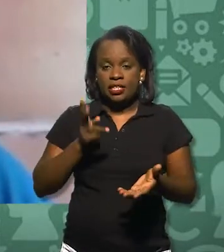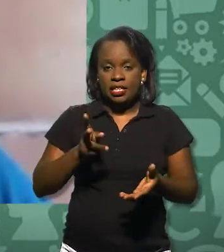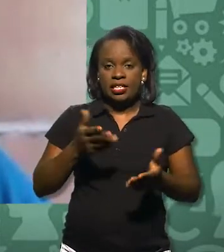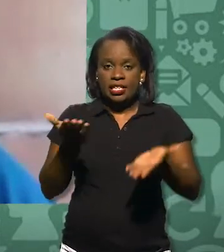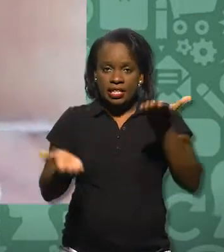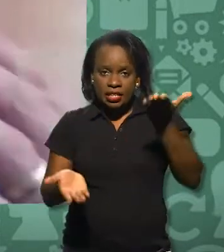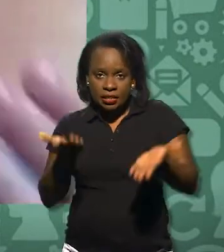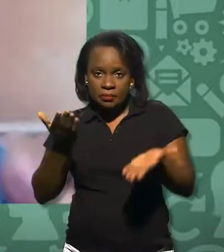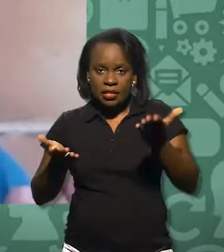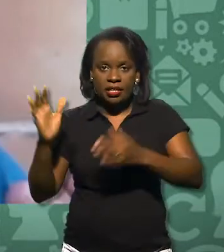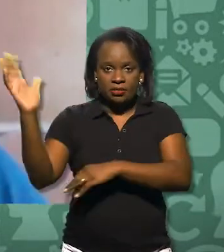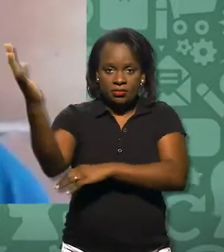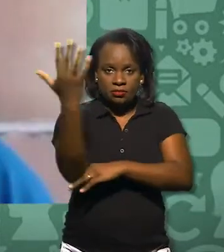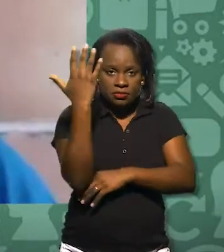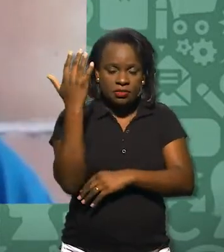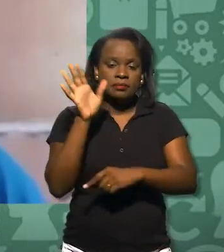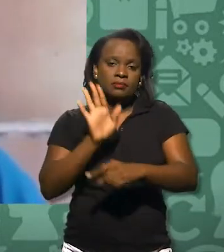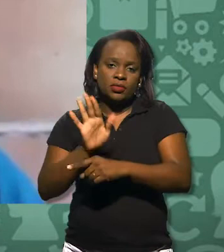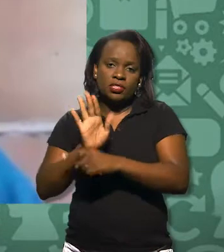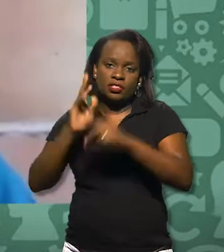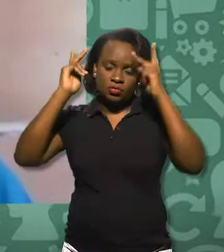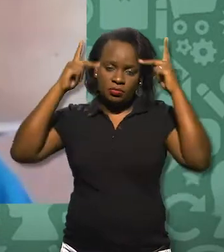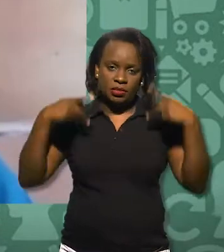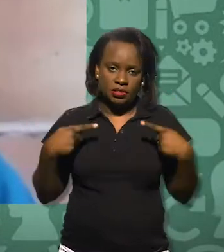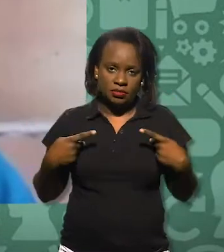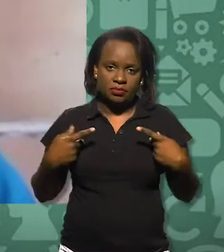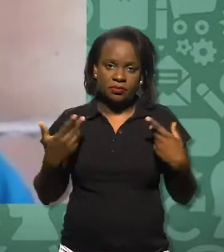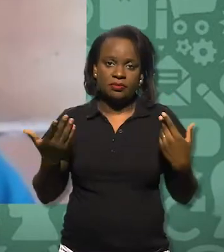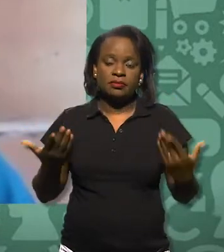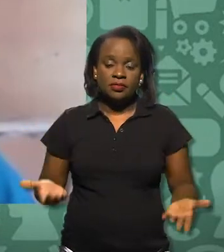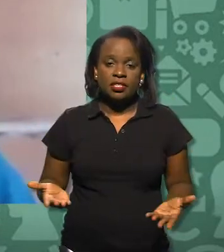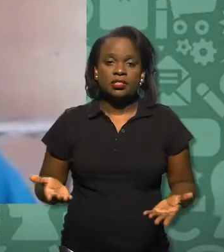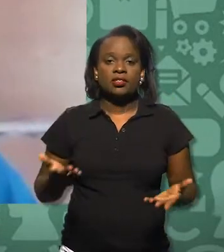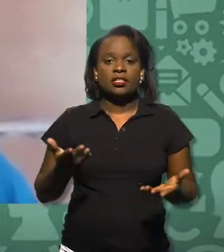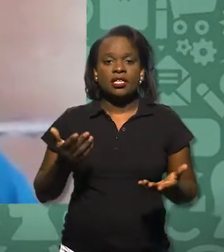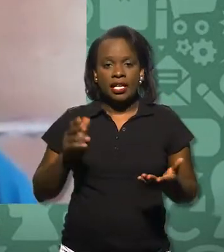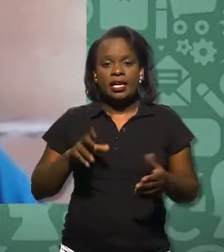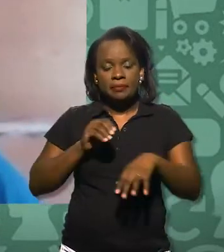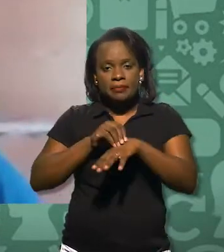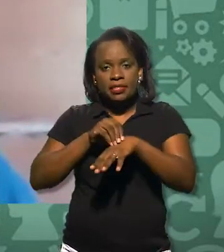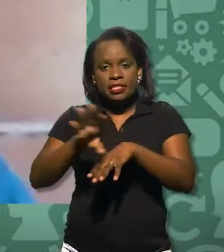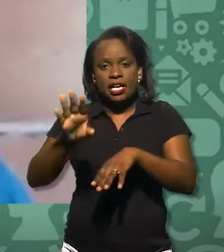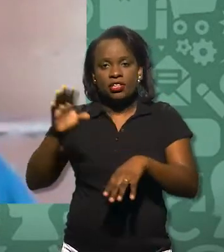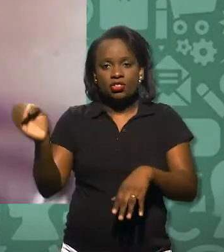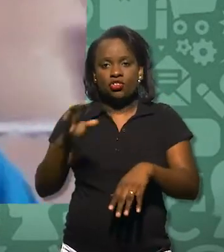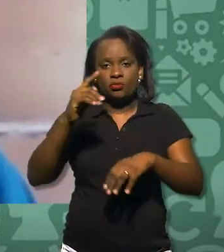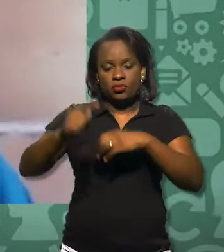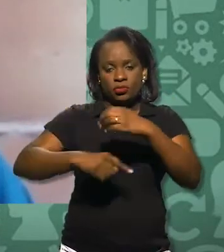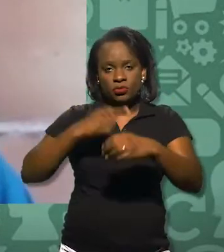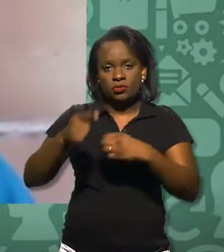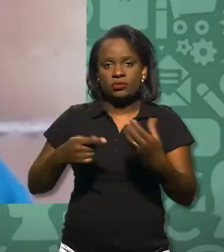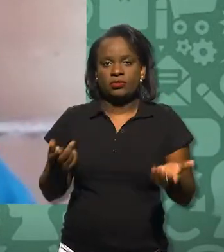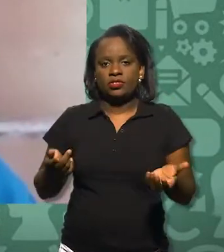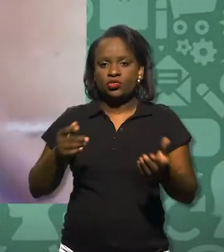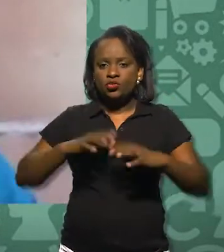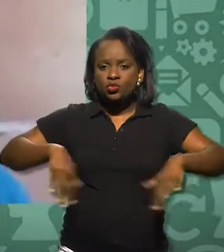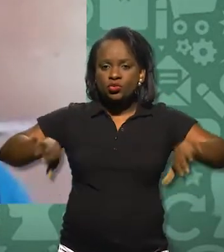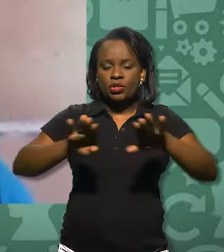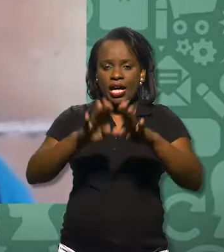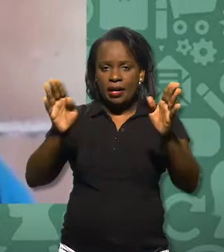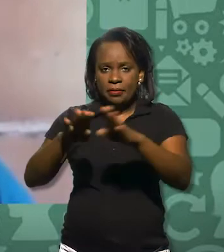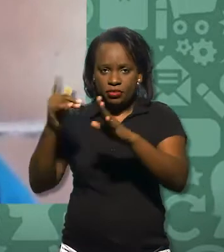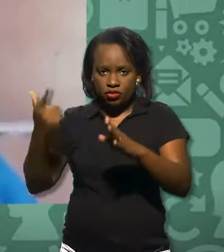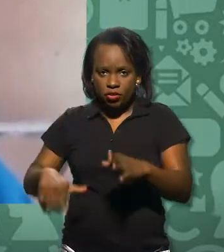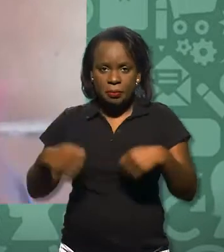os ecossistemas equilibrados protege o ser humano. Então, assim, acho que essa é a mensagem desse novo mundo. Quando tudo se